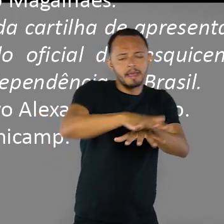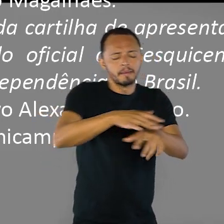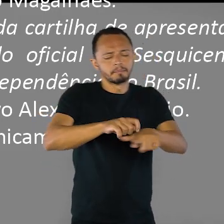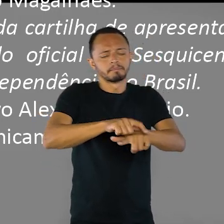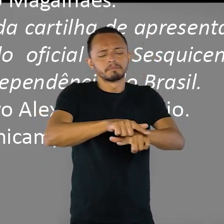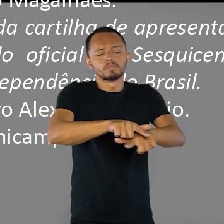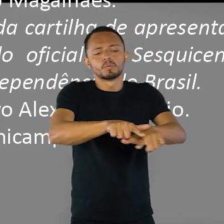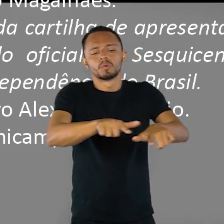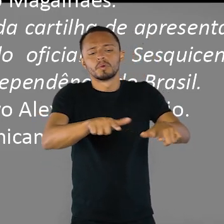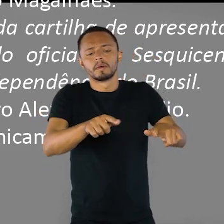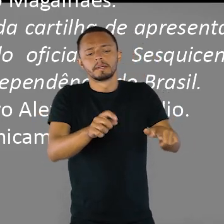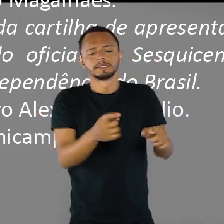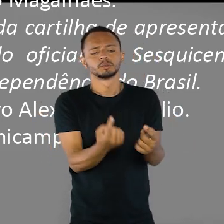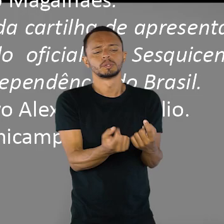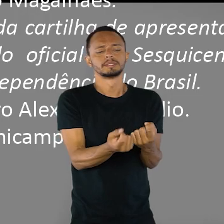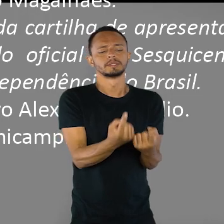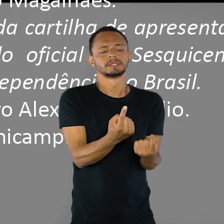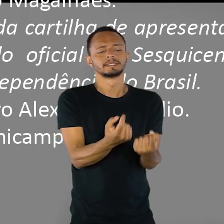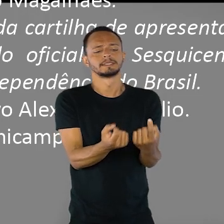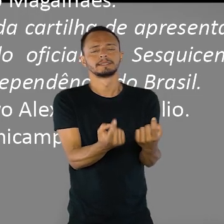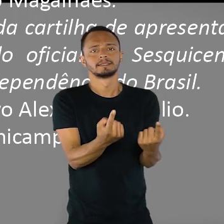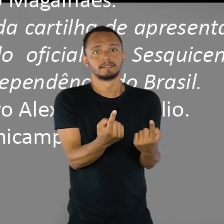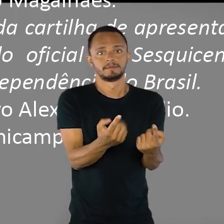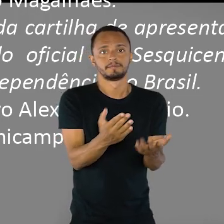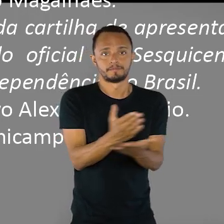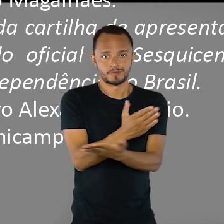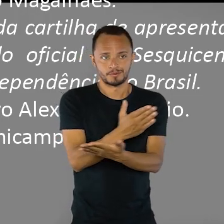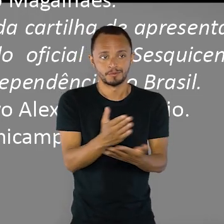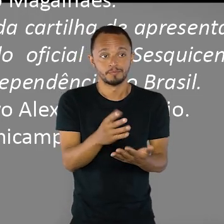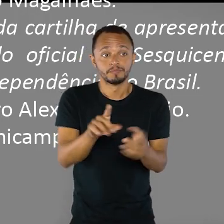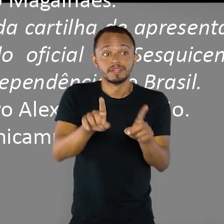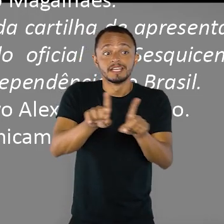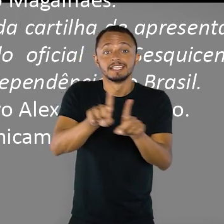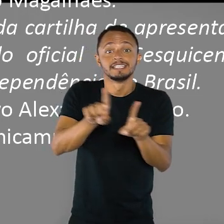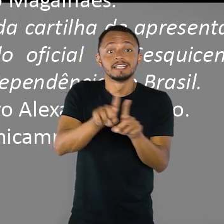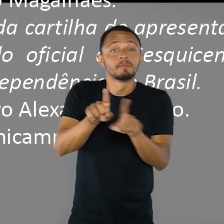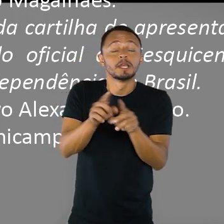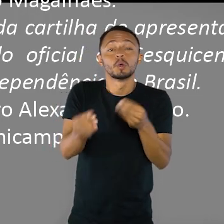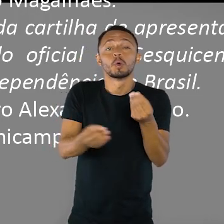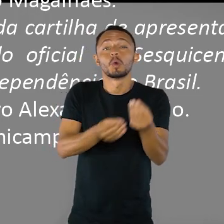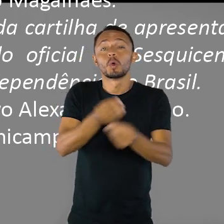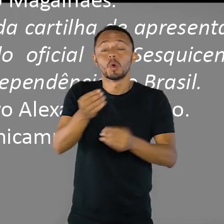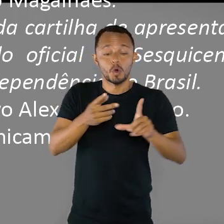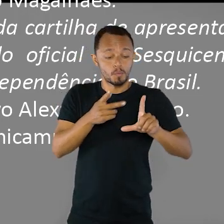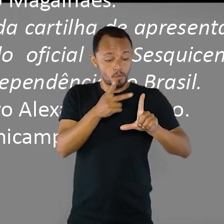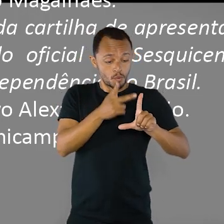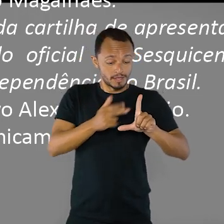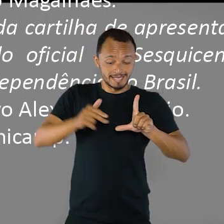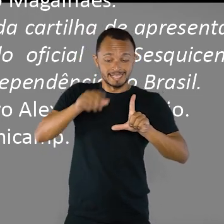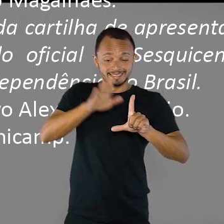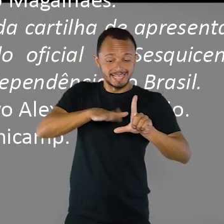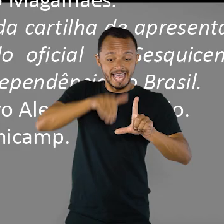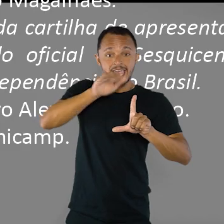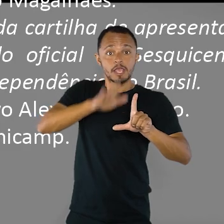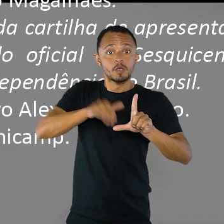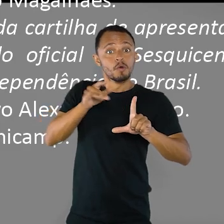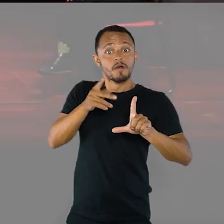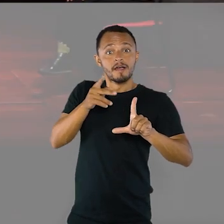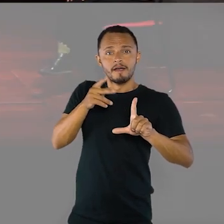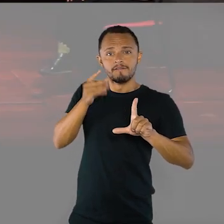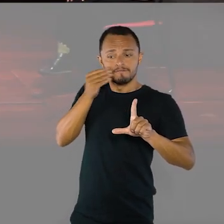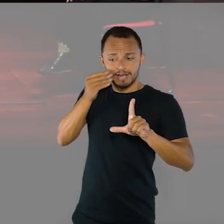livro também é como a tela de Pedro Américo vai virando a realidade sobre a independência. Pode